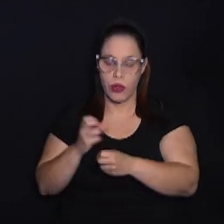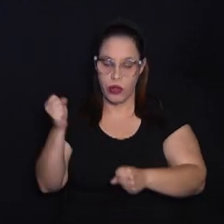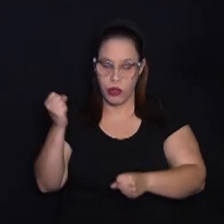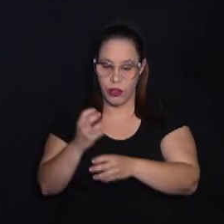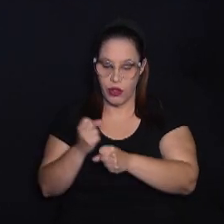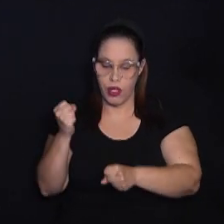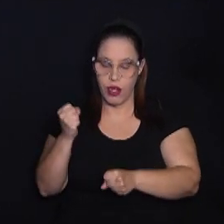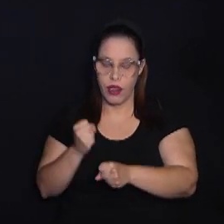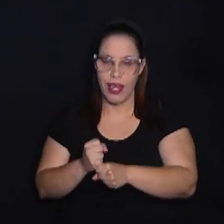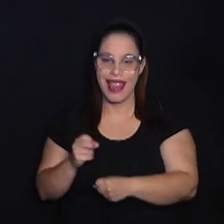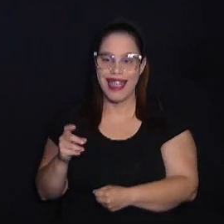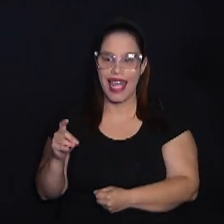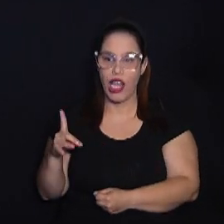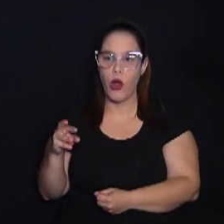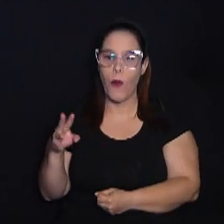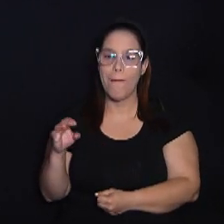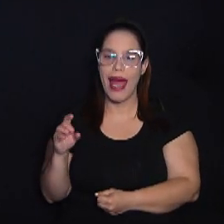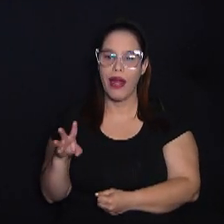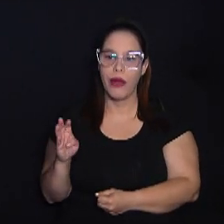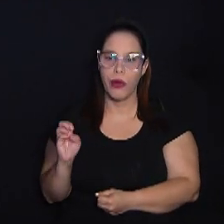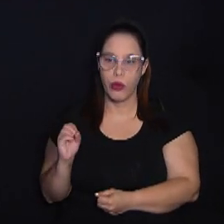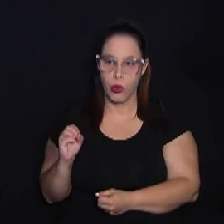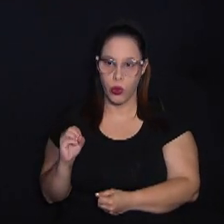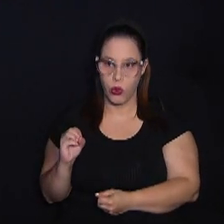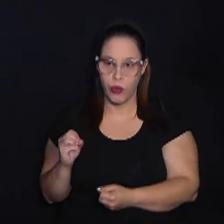Dagoberto Silvério.